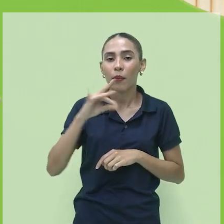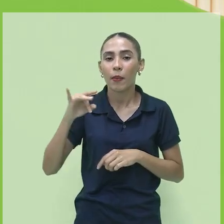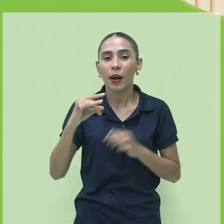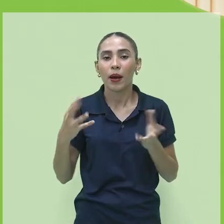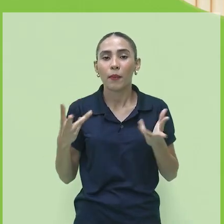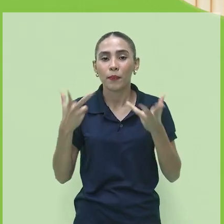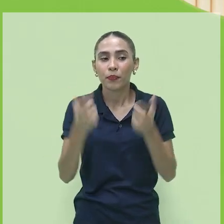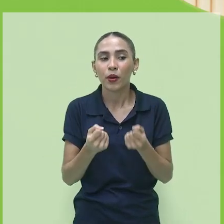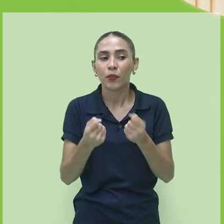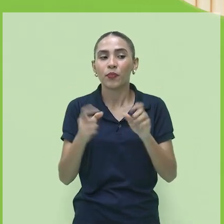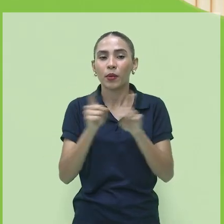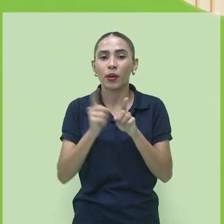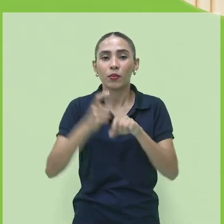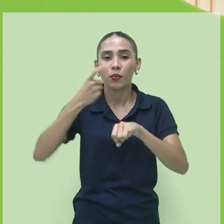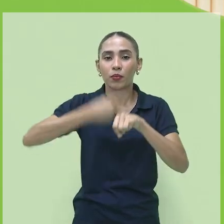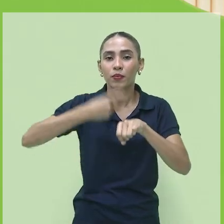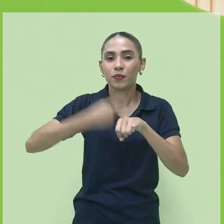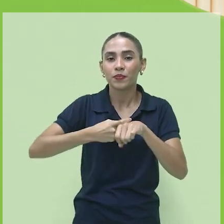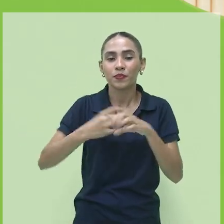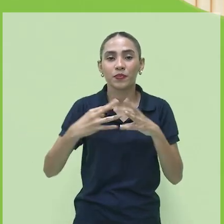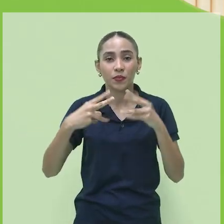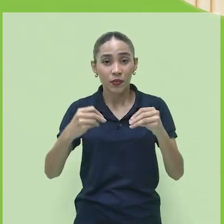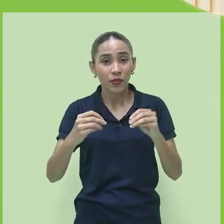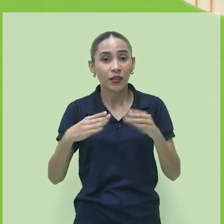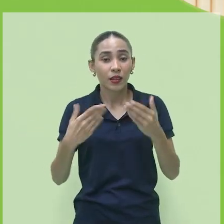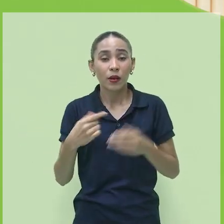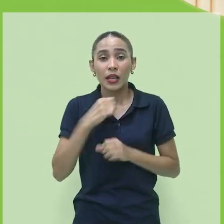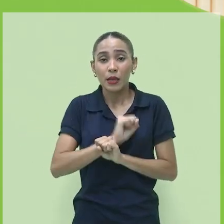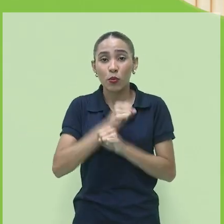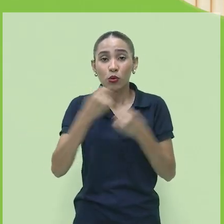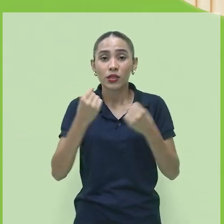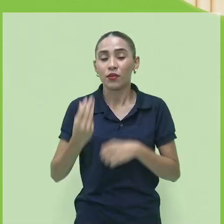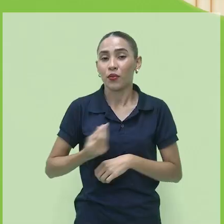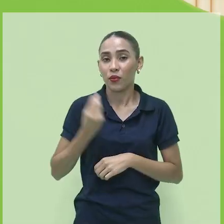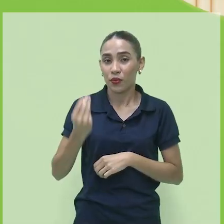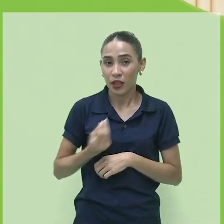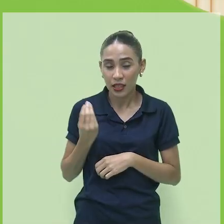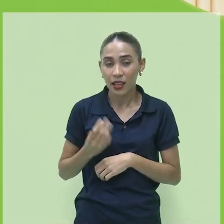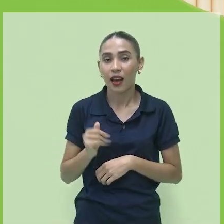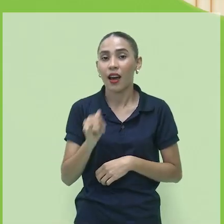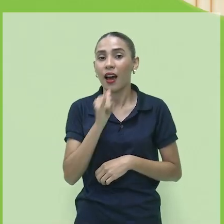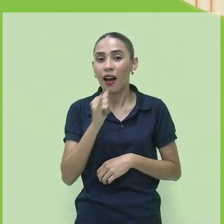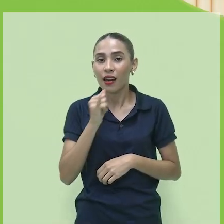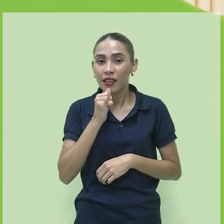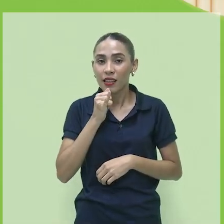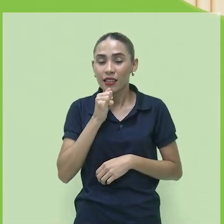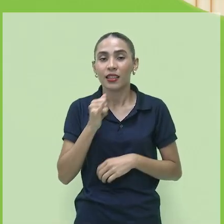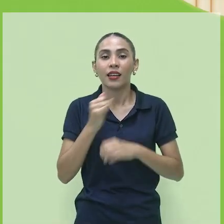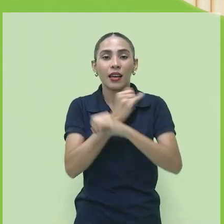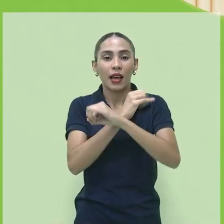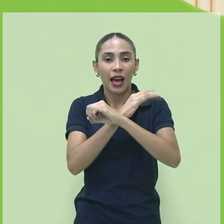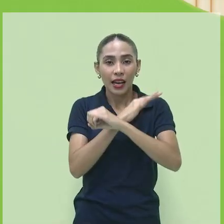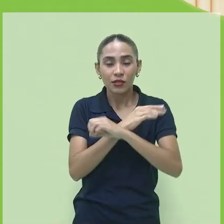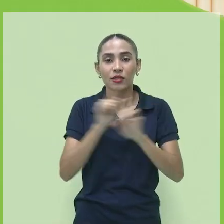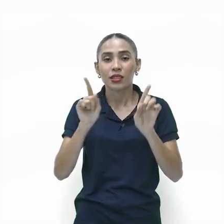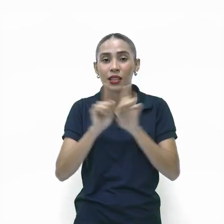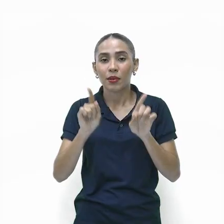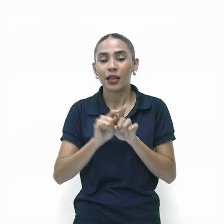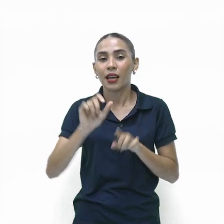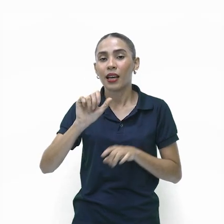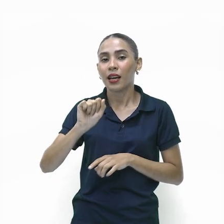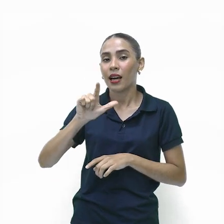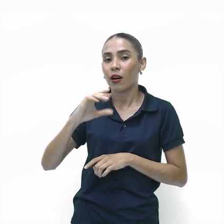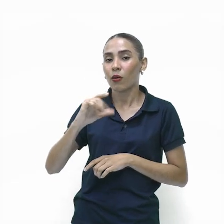mas a vida é possível se desenvolver ali naquele local. Ainda sobre esses ambientes ácidos e